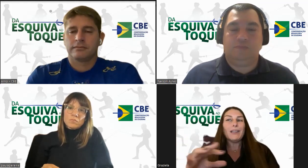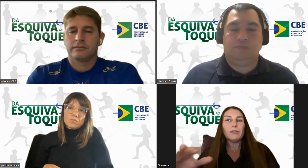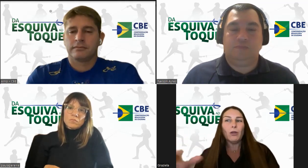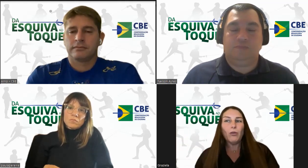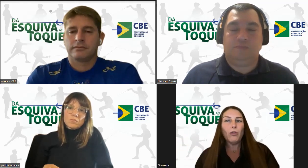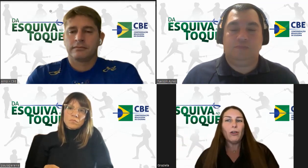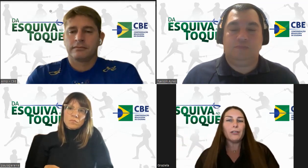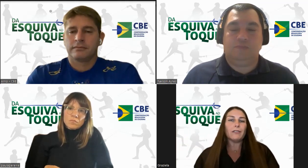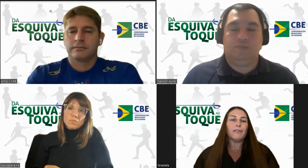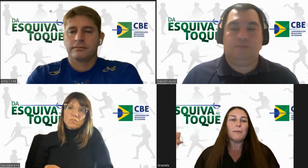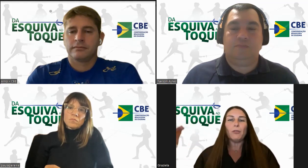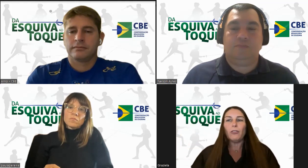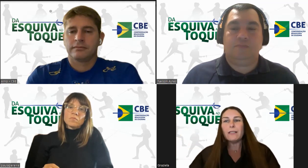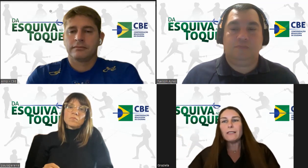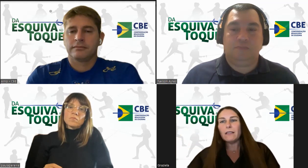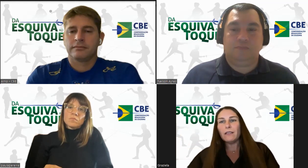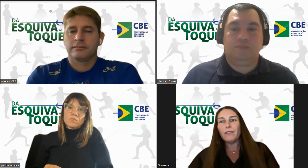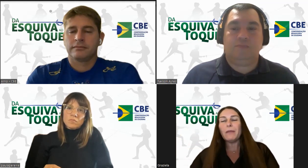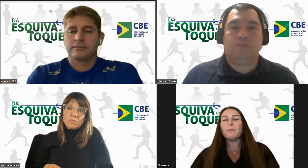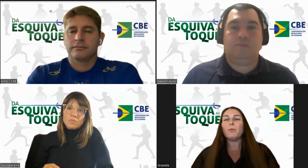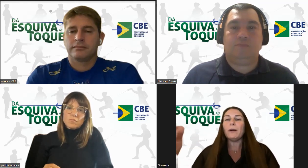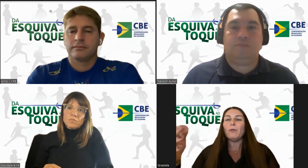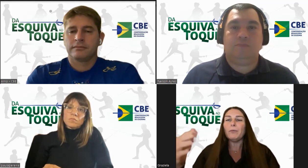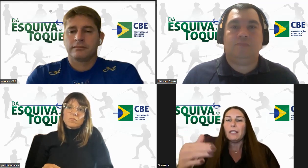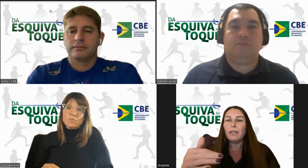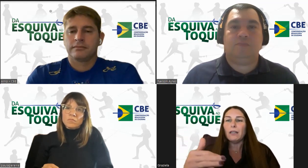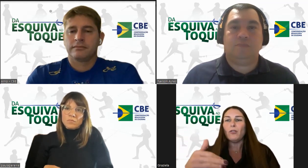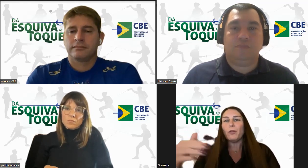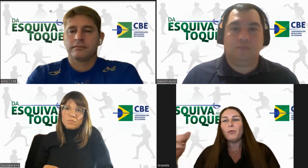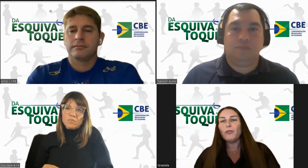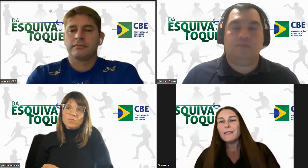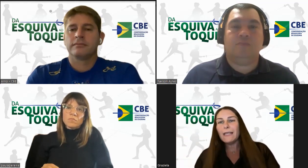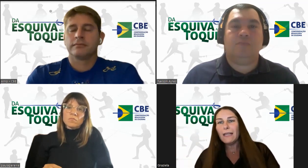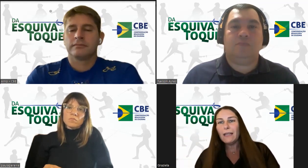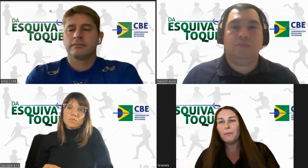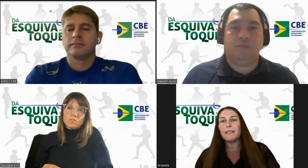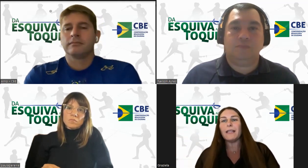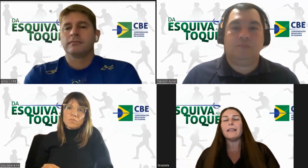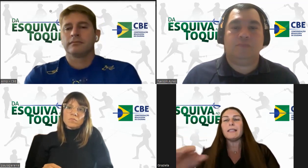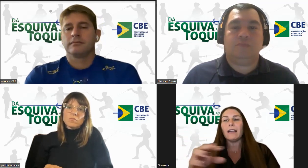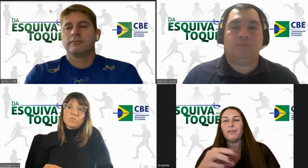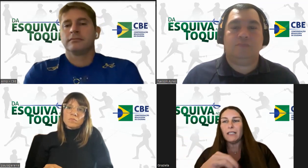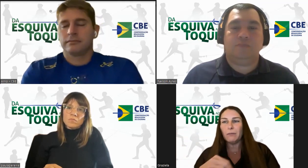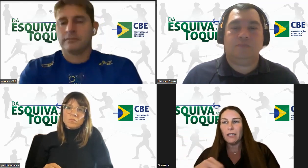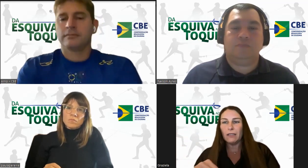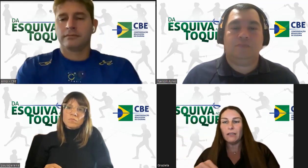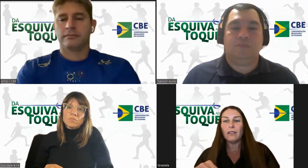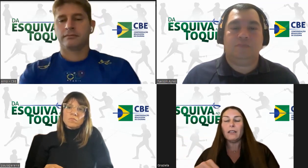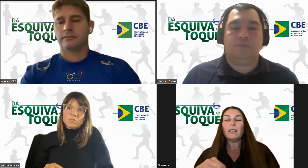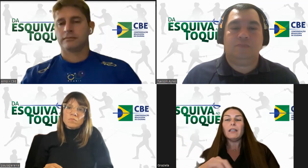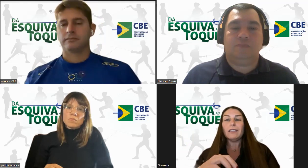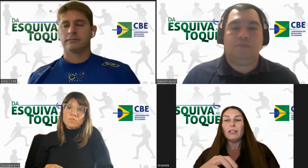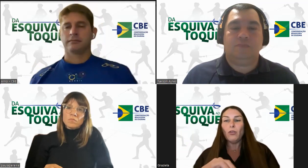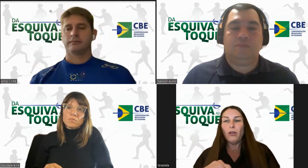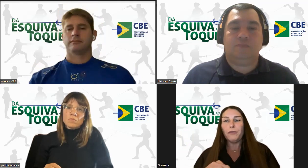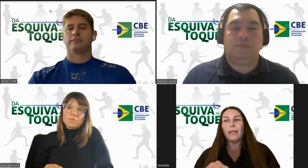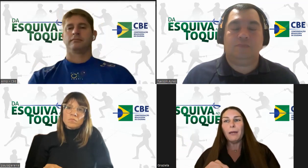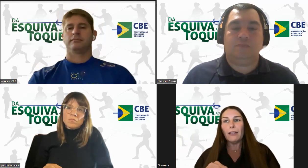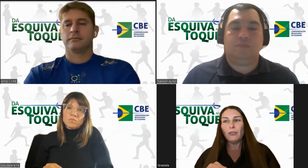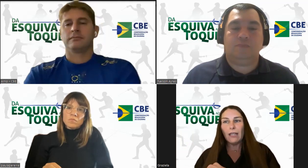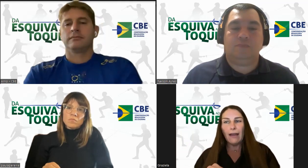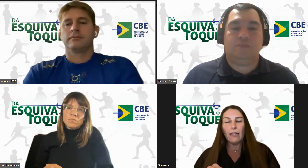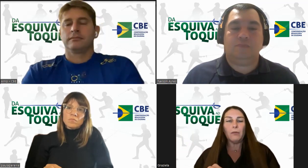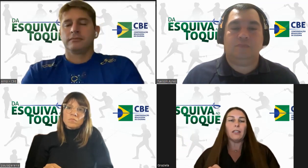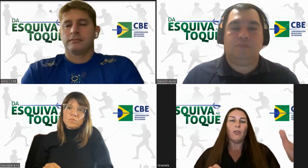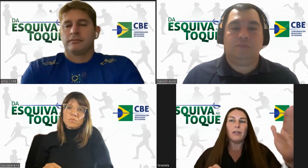pães não tão gordos não vai procurar sã vai mais para o pão branco para o bolo simples né nesse café da manhã e de